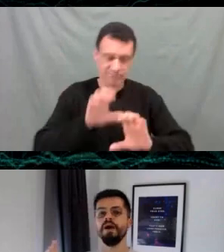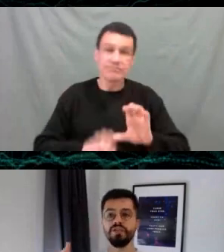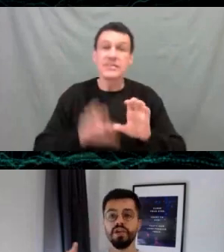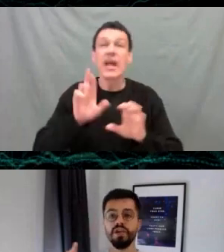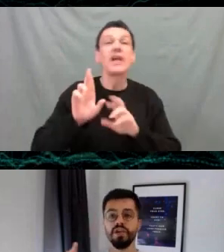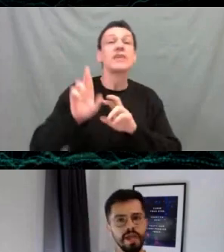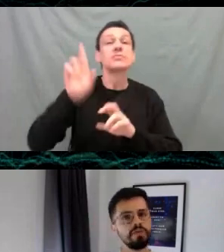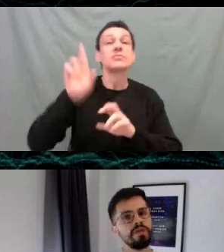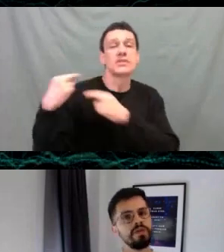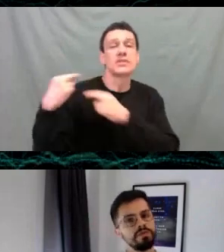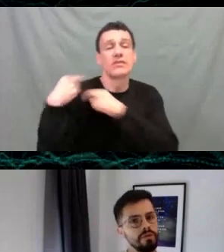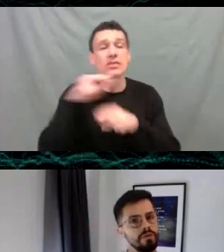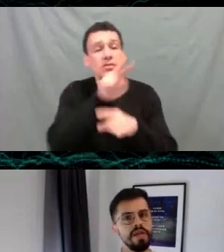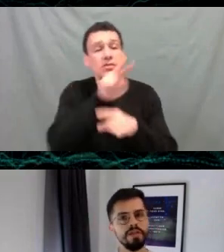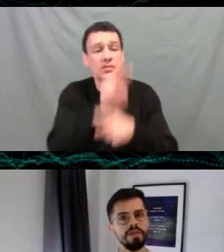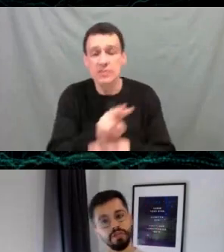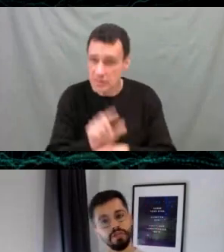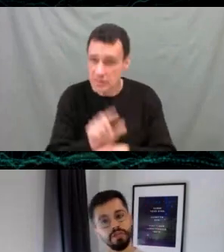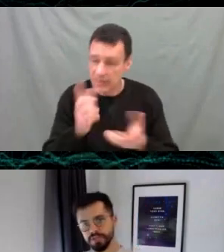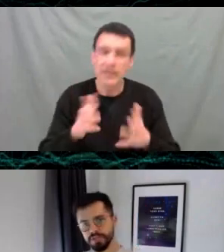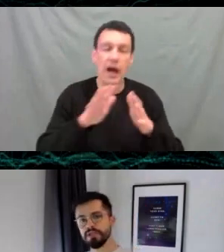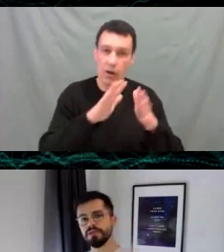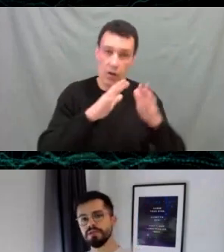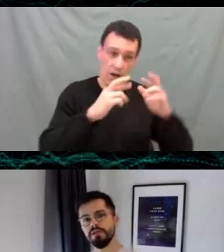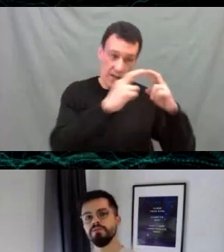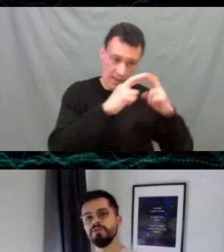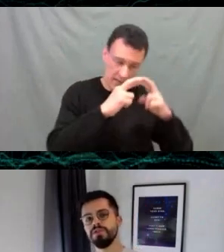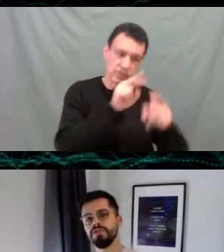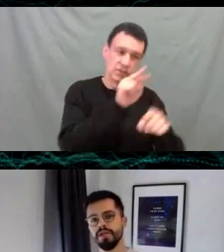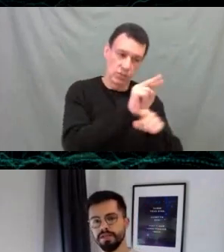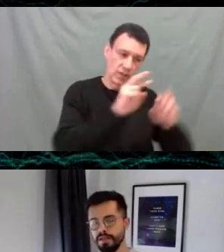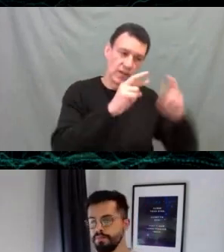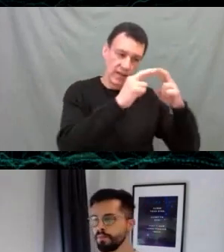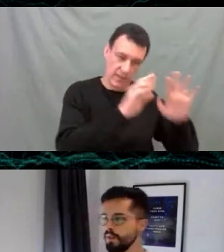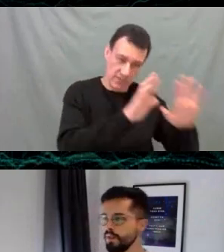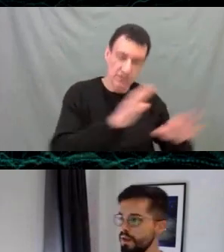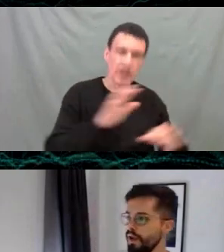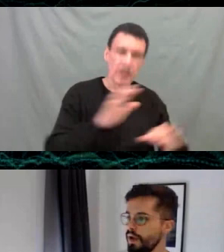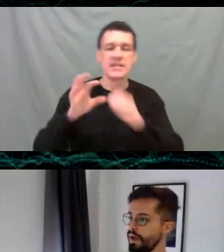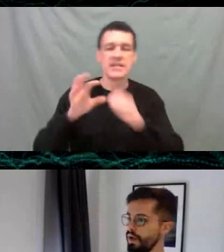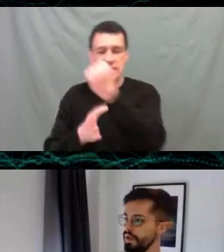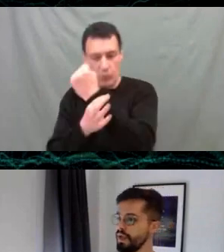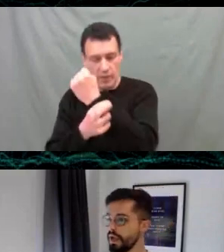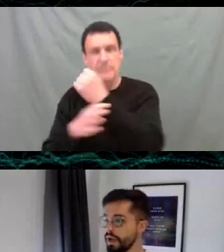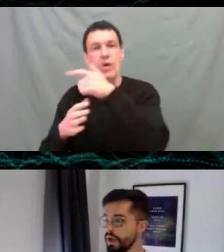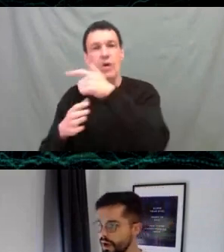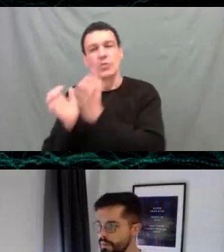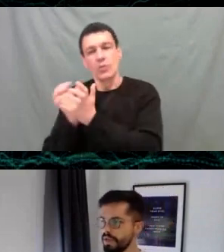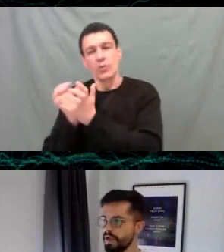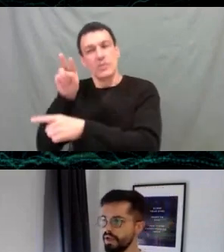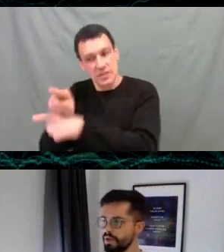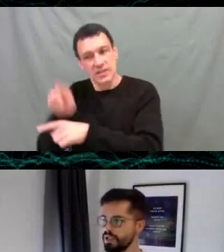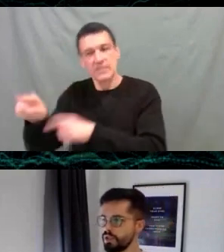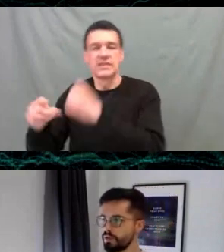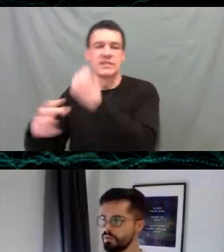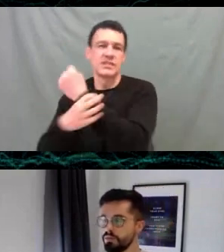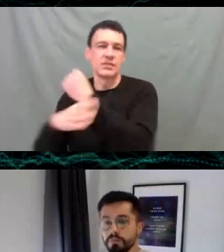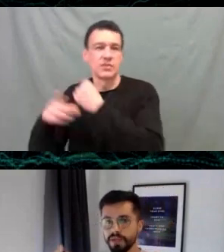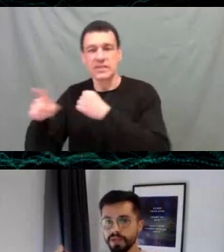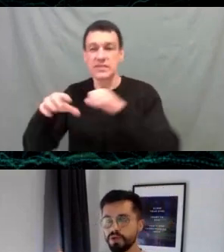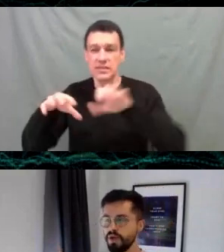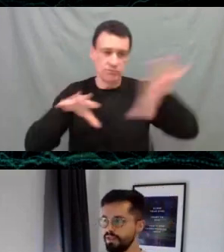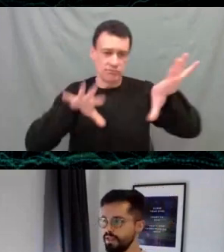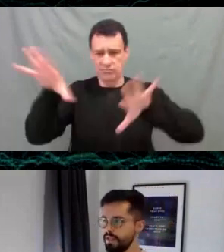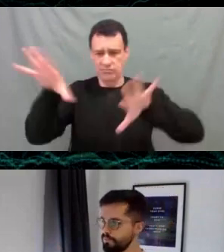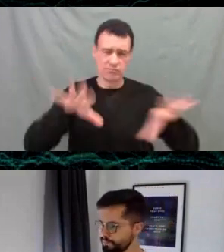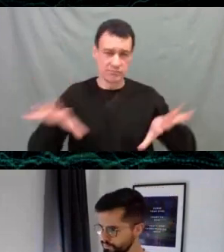você tem a gente de rede cuidando dos modos de rede gente de segurança por dentro do modo de segurança né e acaba criando bastante